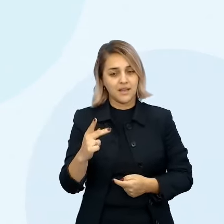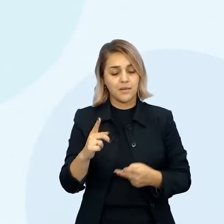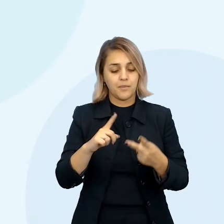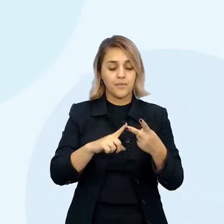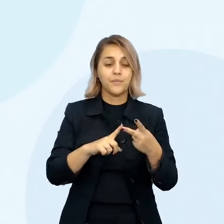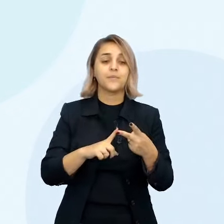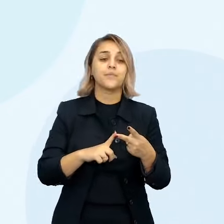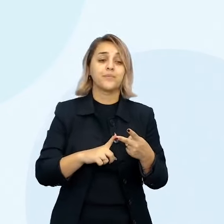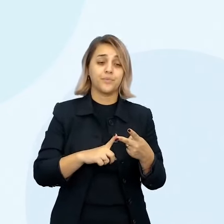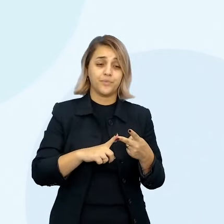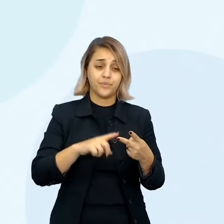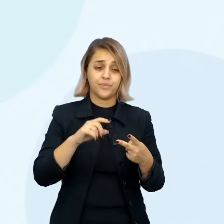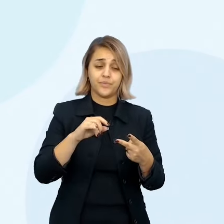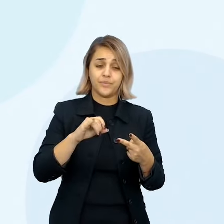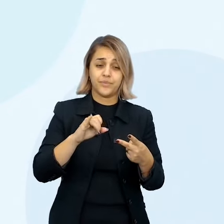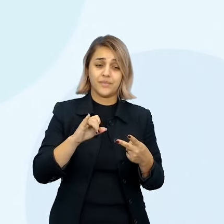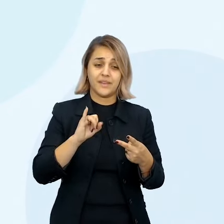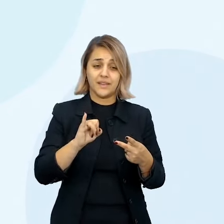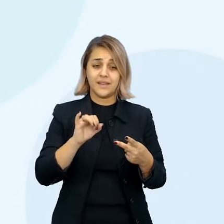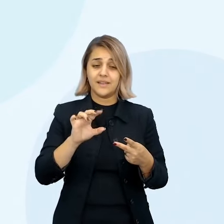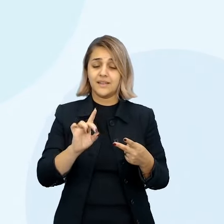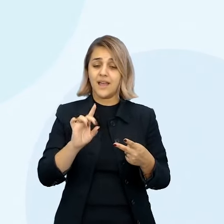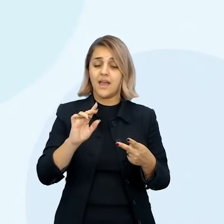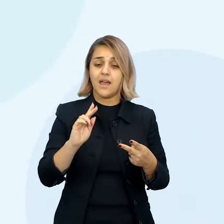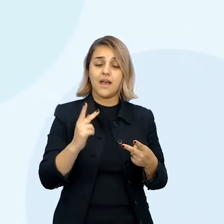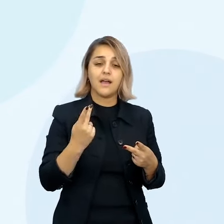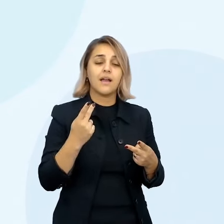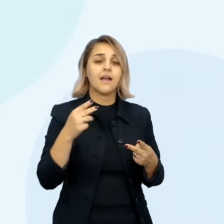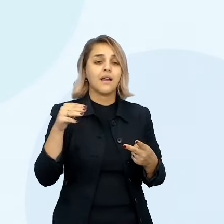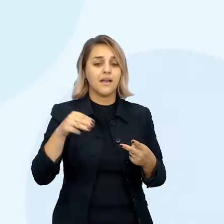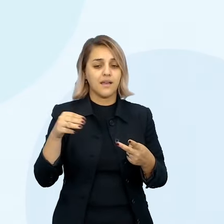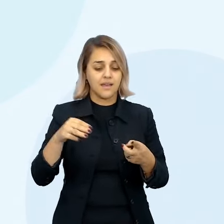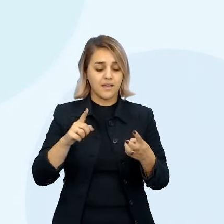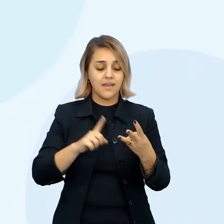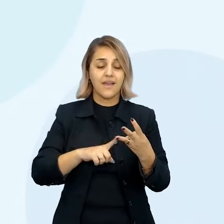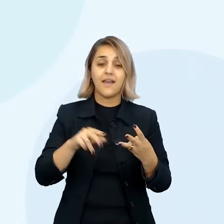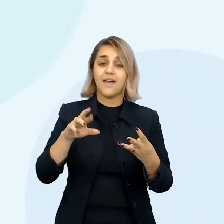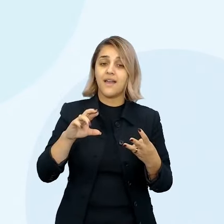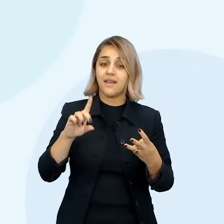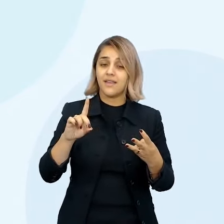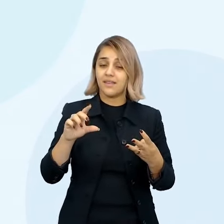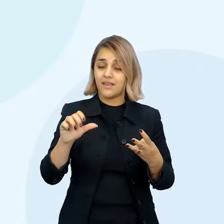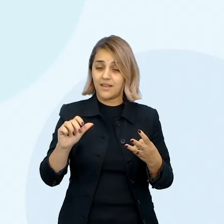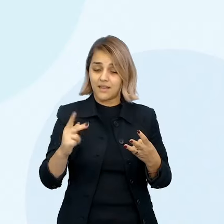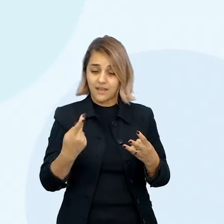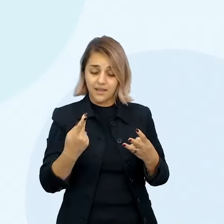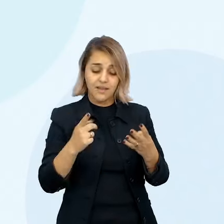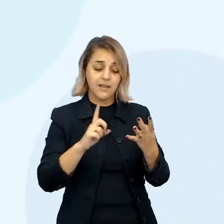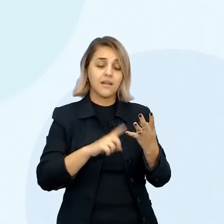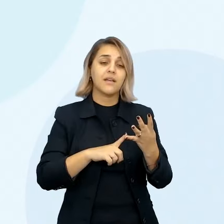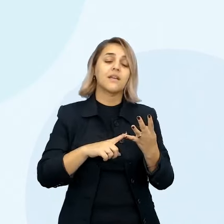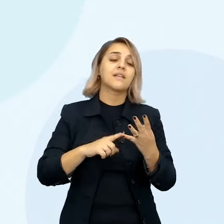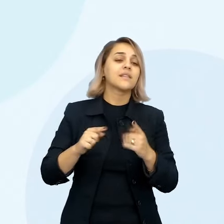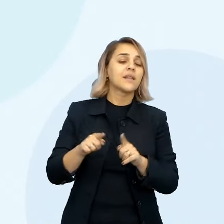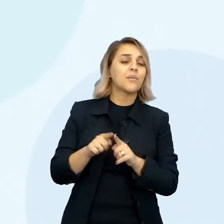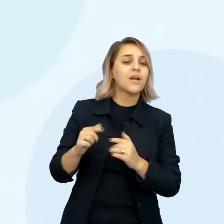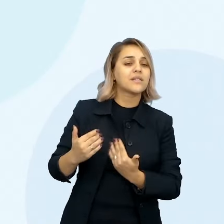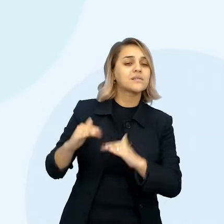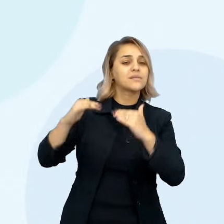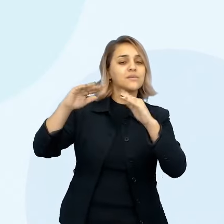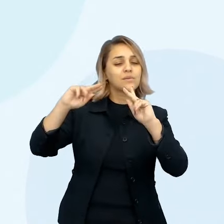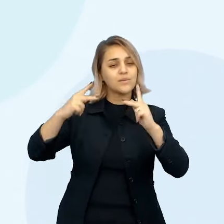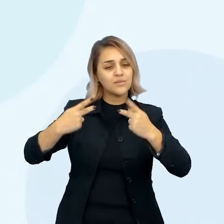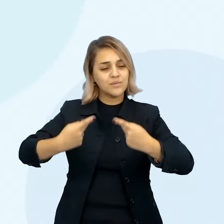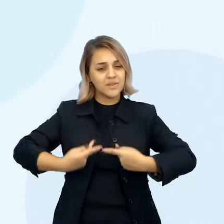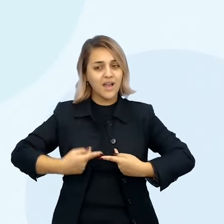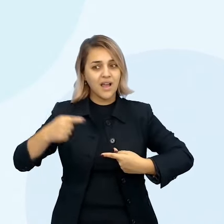de Gini, o IDHM, o RDH e até mesmo aí o Atlas de Desenvolvimento